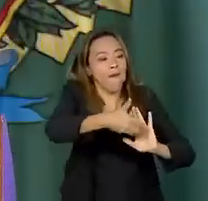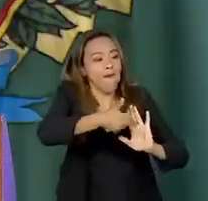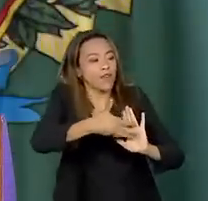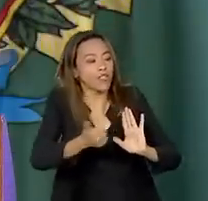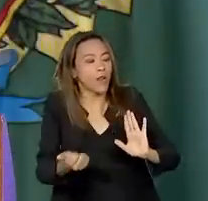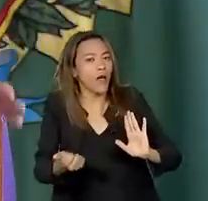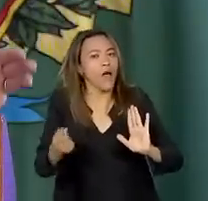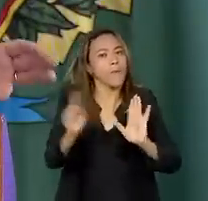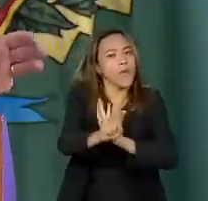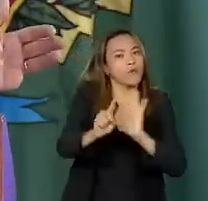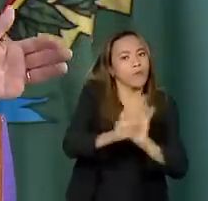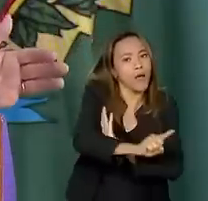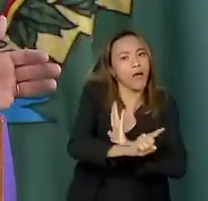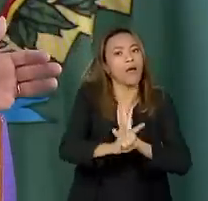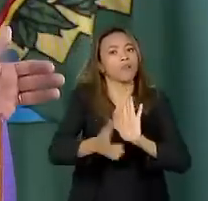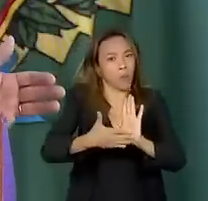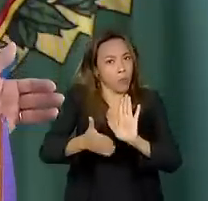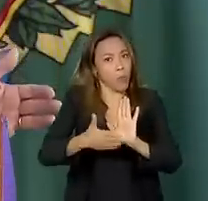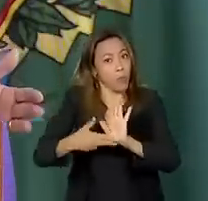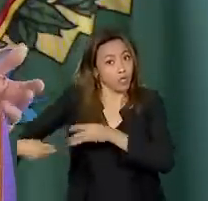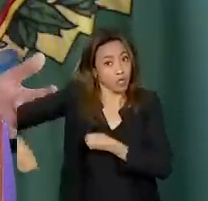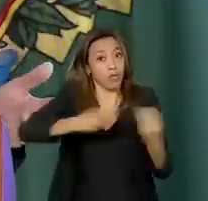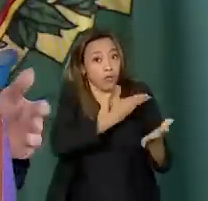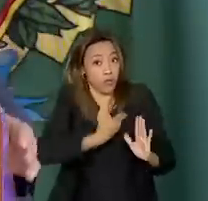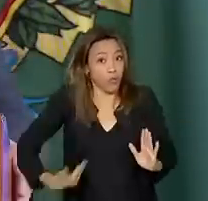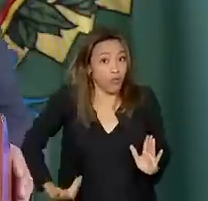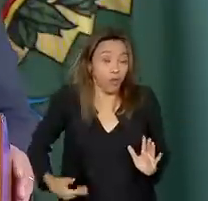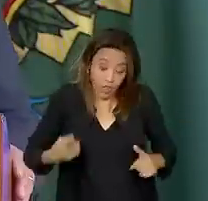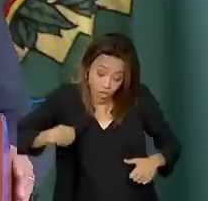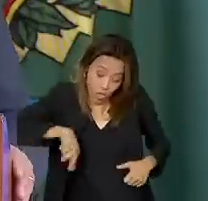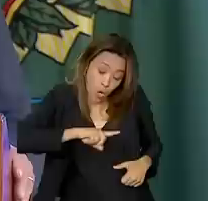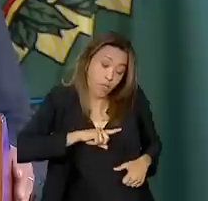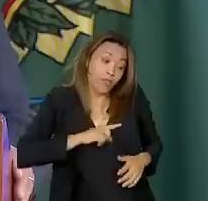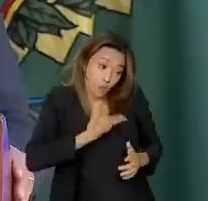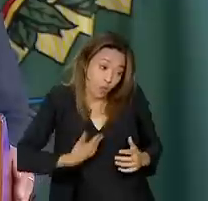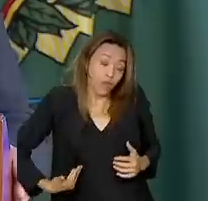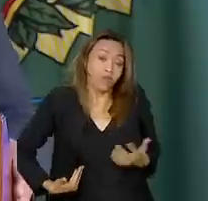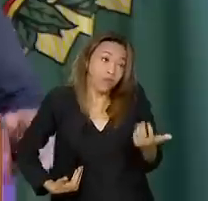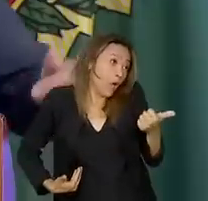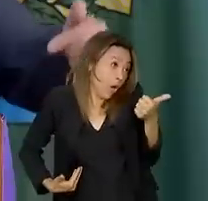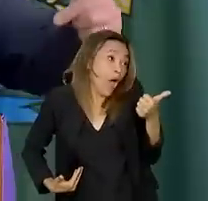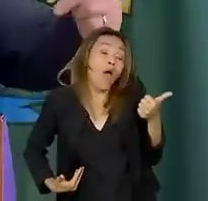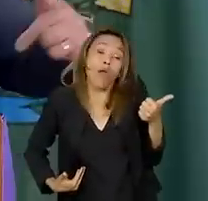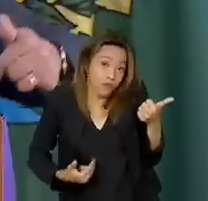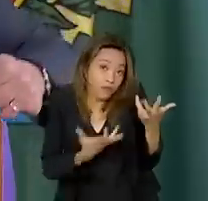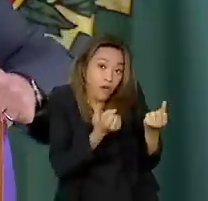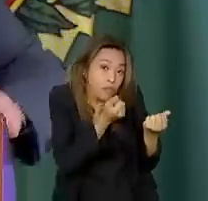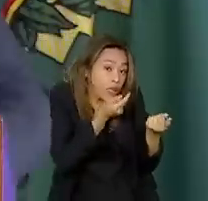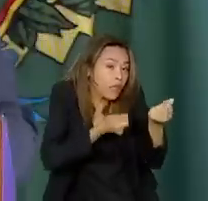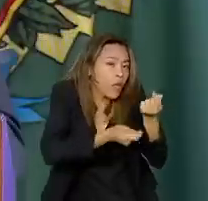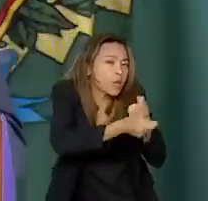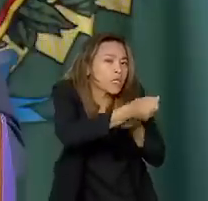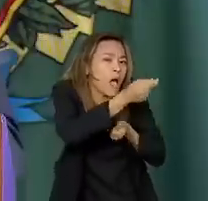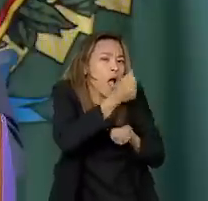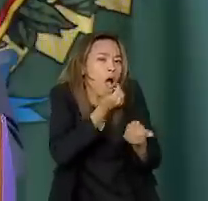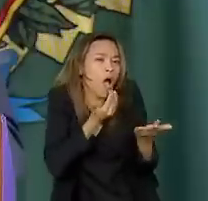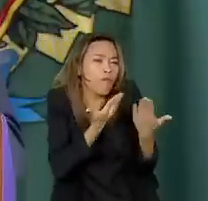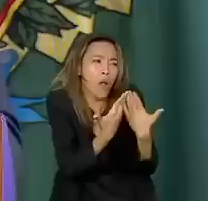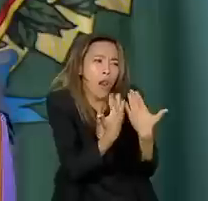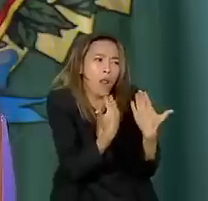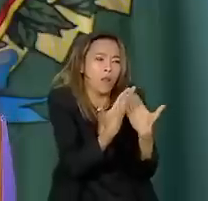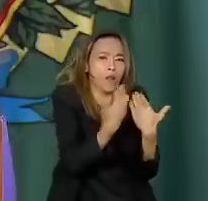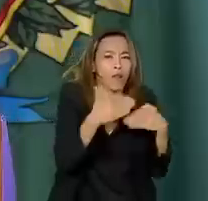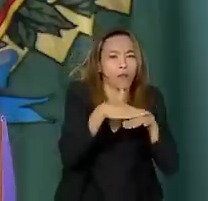de questionar. E nós temos apenas a obrigação de negociar. O que nós estamos fazendo hoje com esse